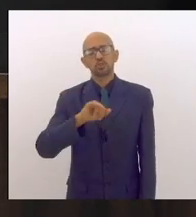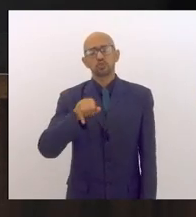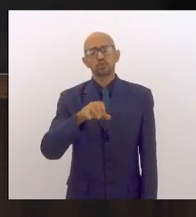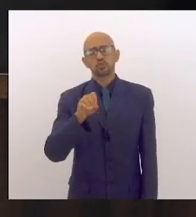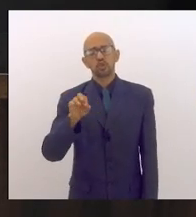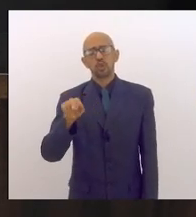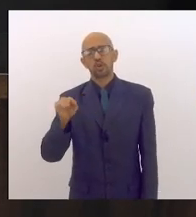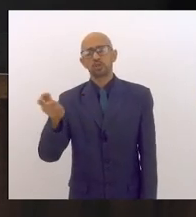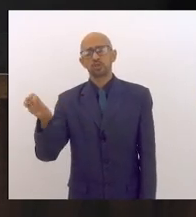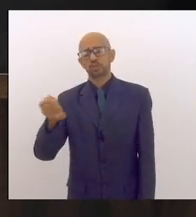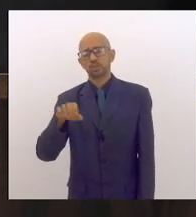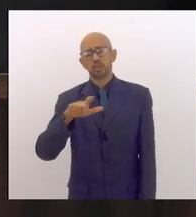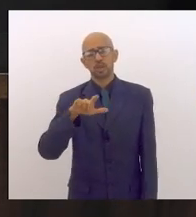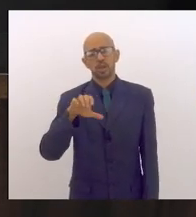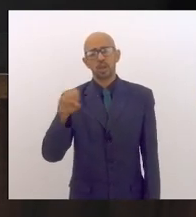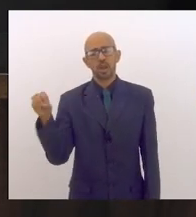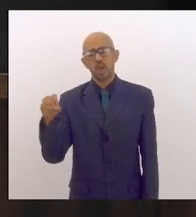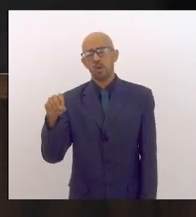Neto, deputado Léo Vieira,